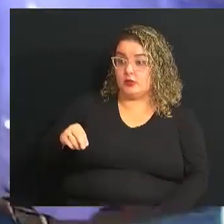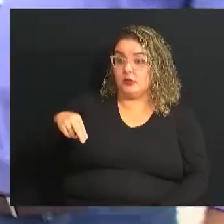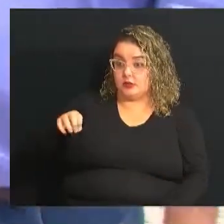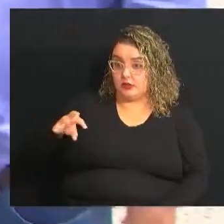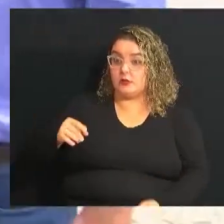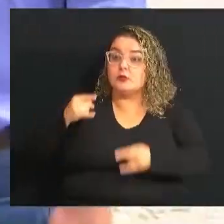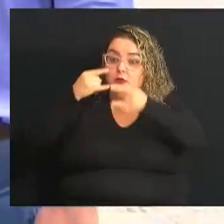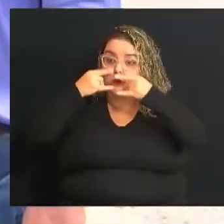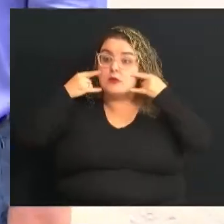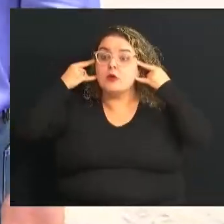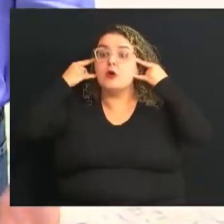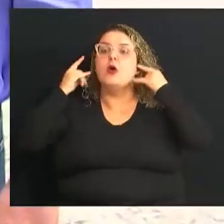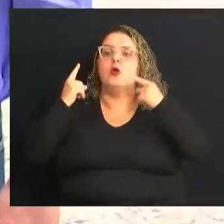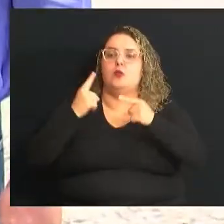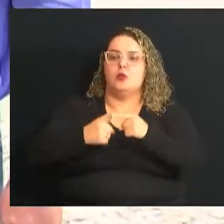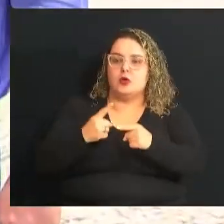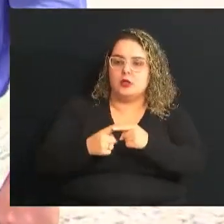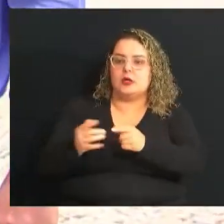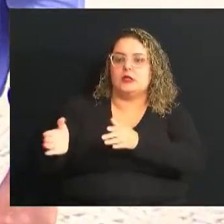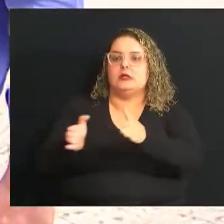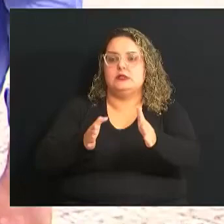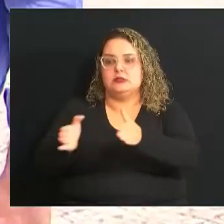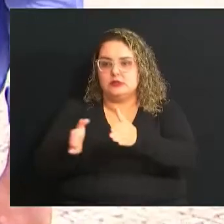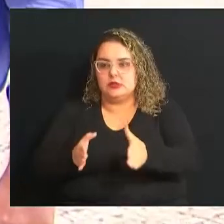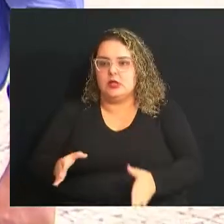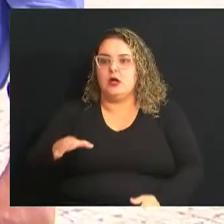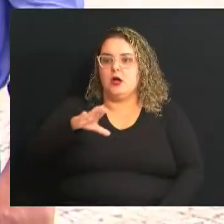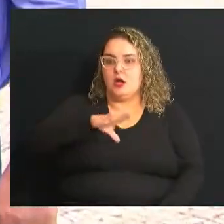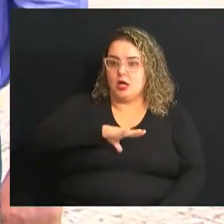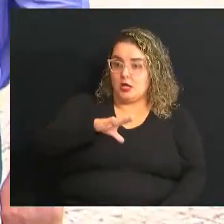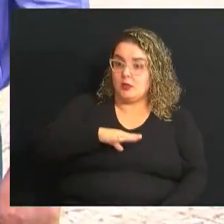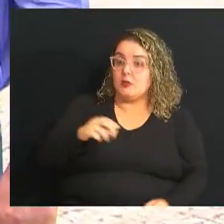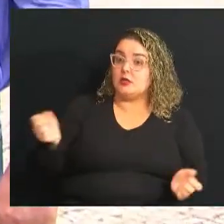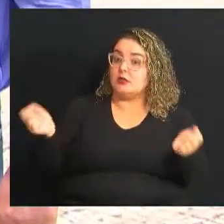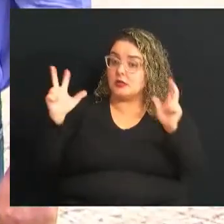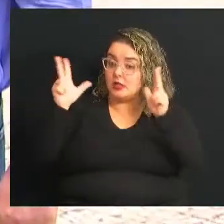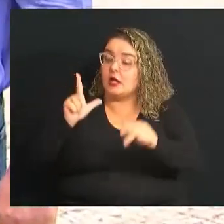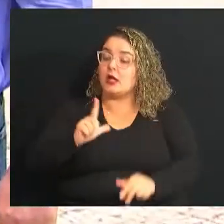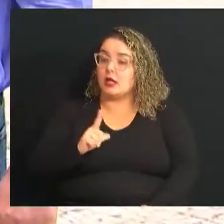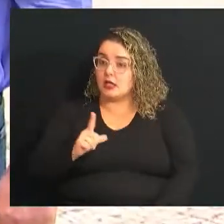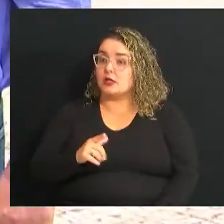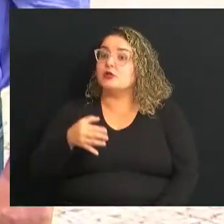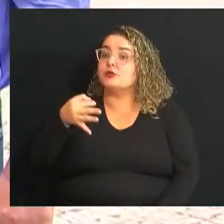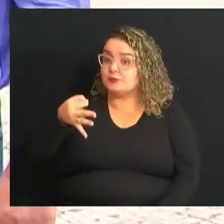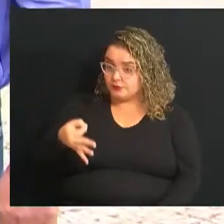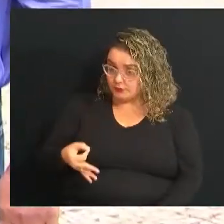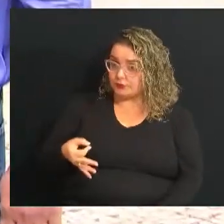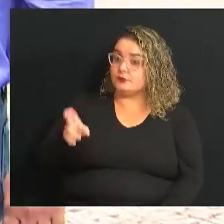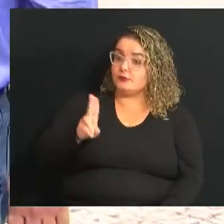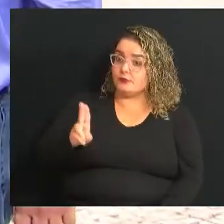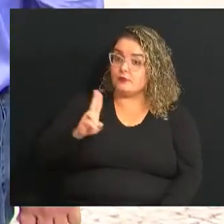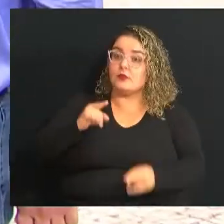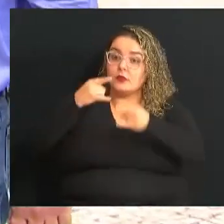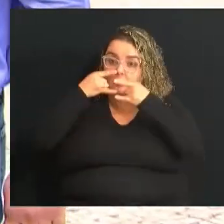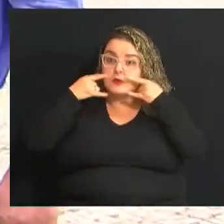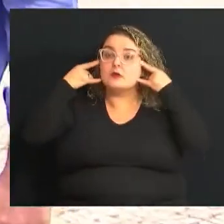né? Na intenção de observar o telão. E acho que tá bom. Tá ótimo.